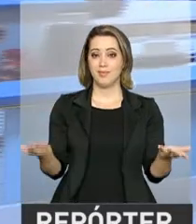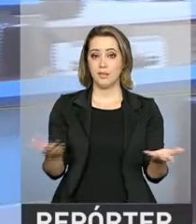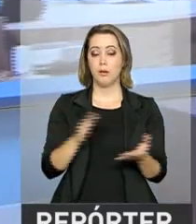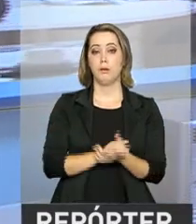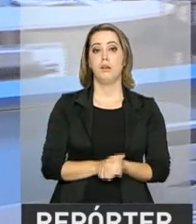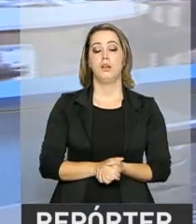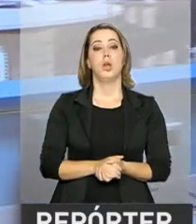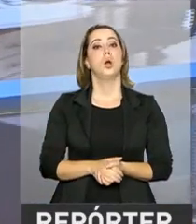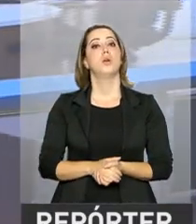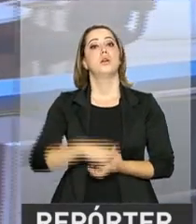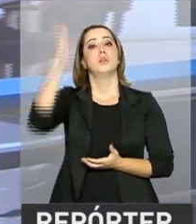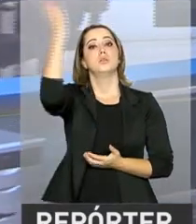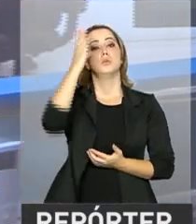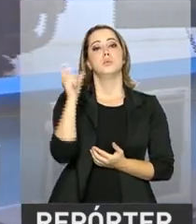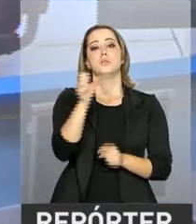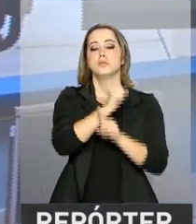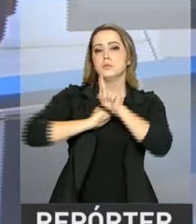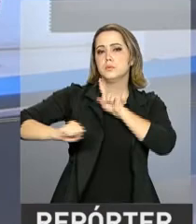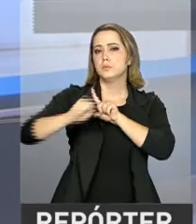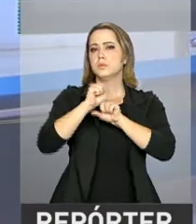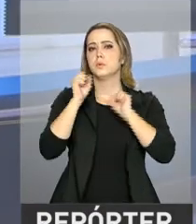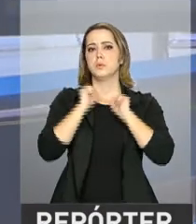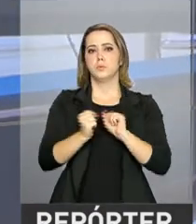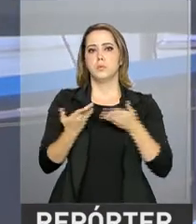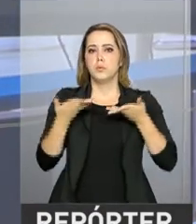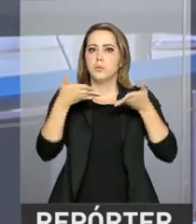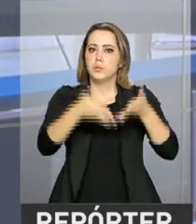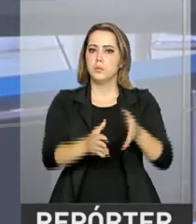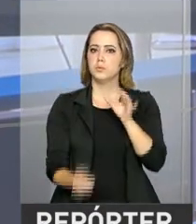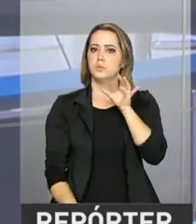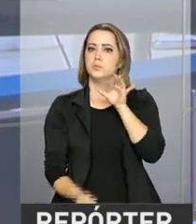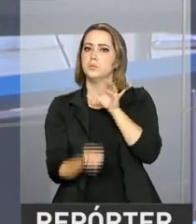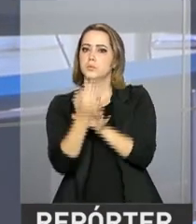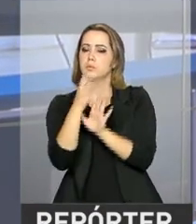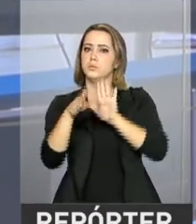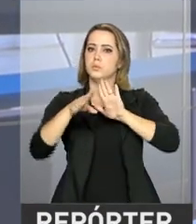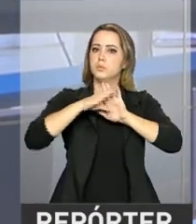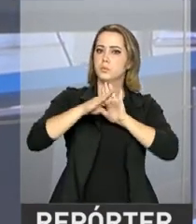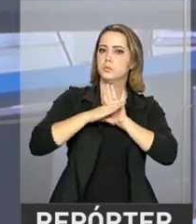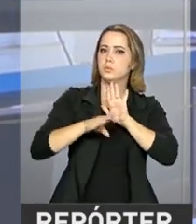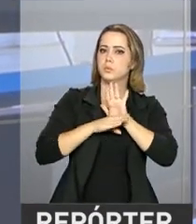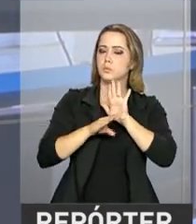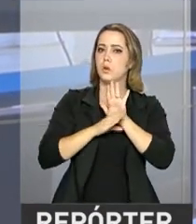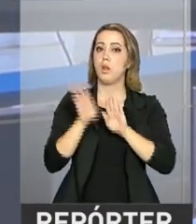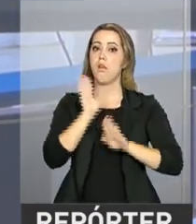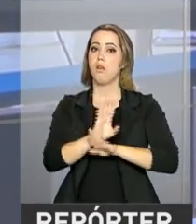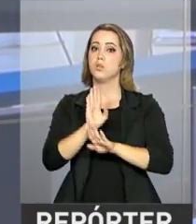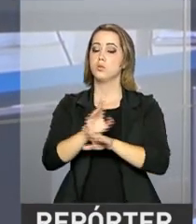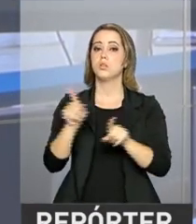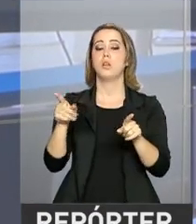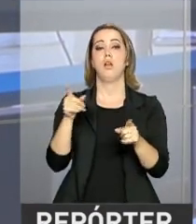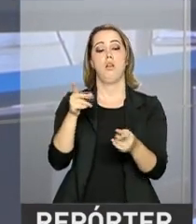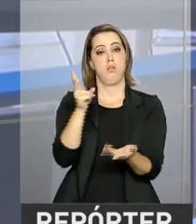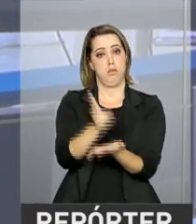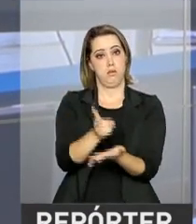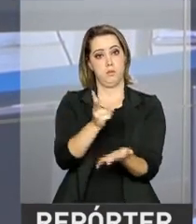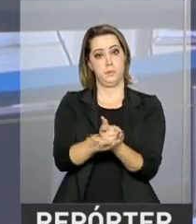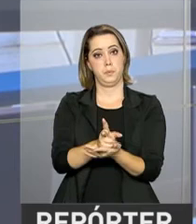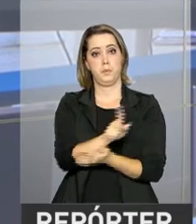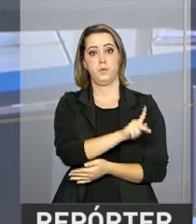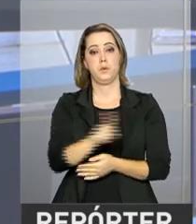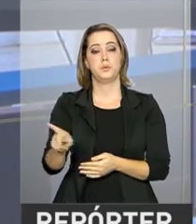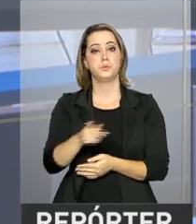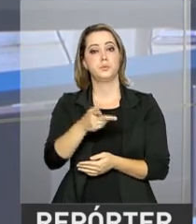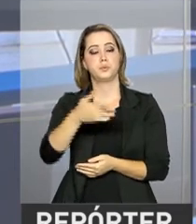Olha, no Brasil, a sociedade pode participar do processo de criação de políticas públicas e assessorar até mesmo o presidente da República.